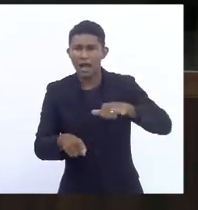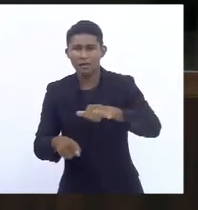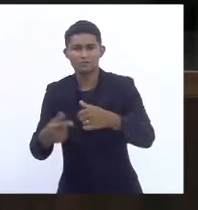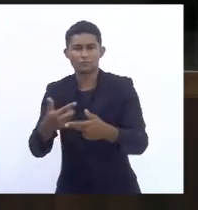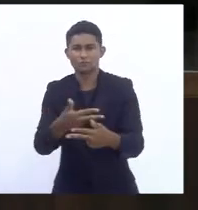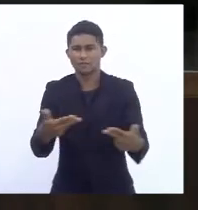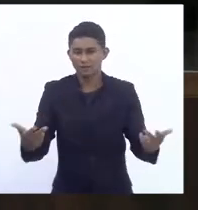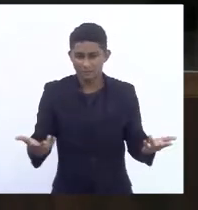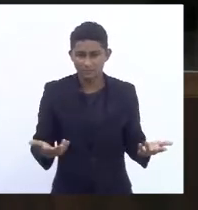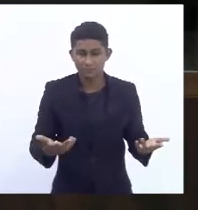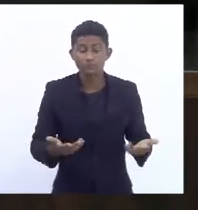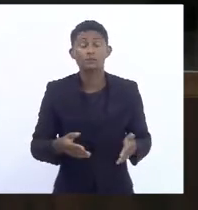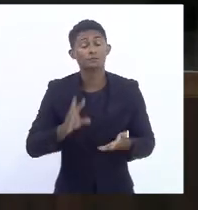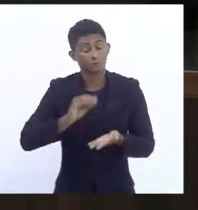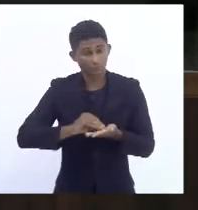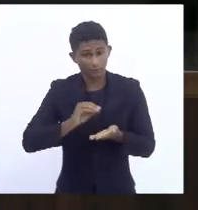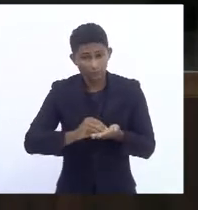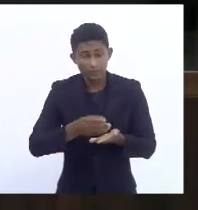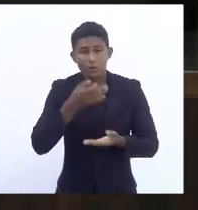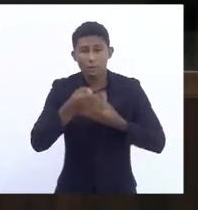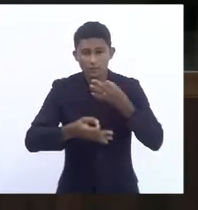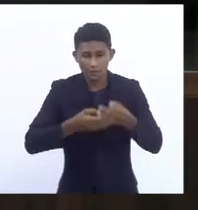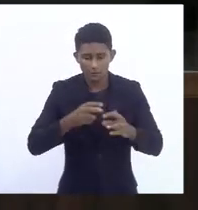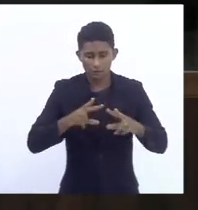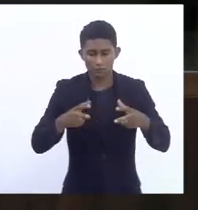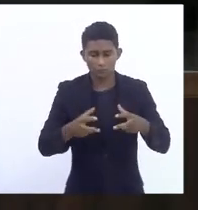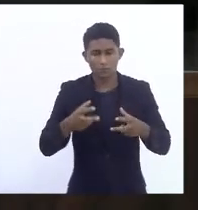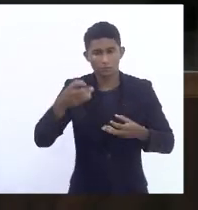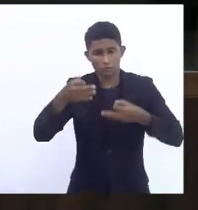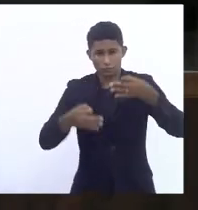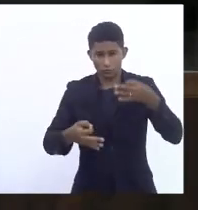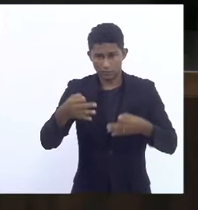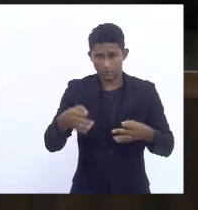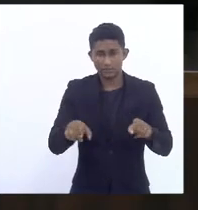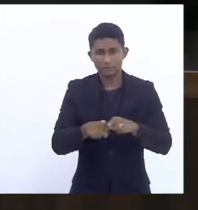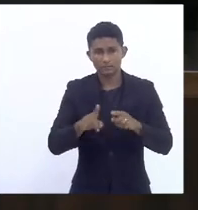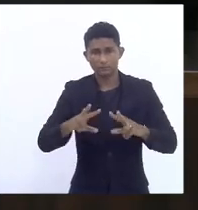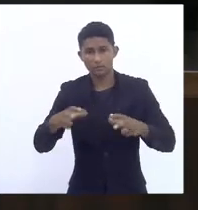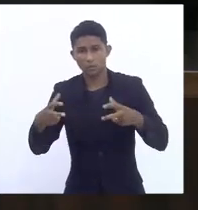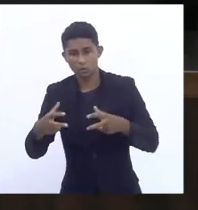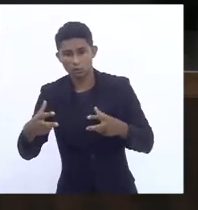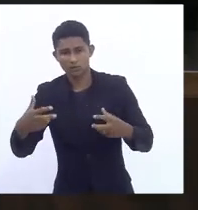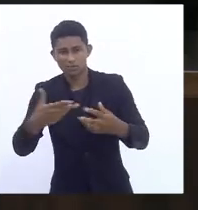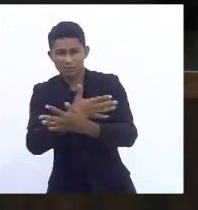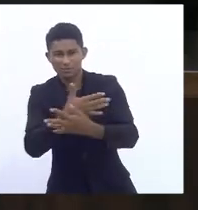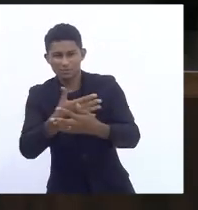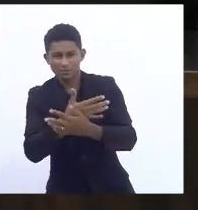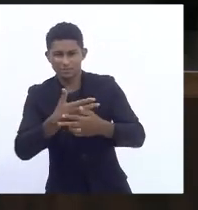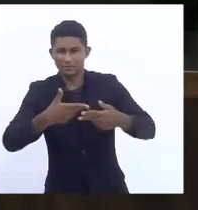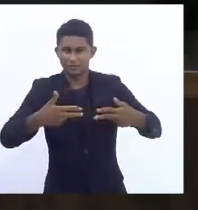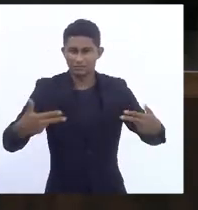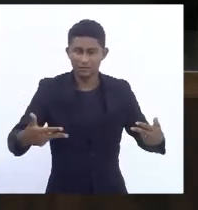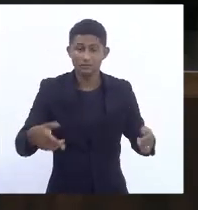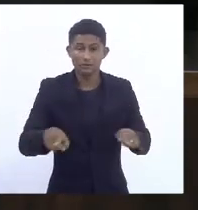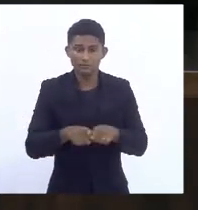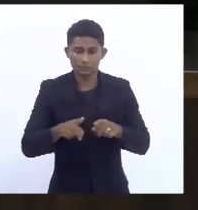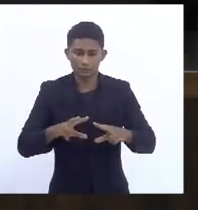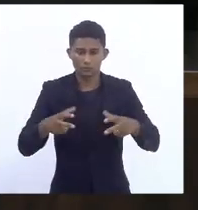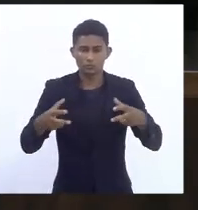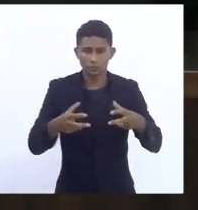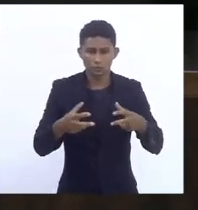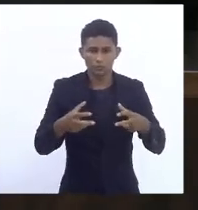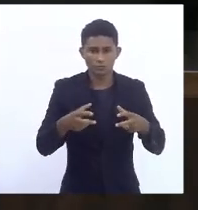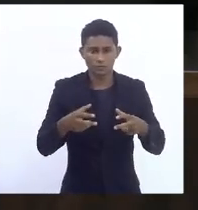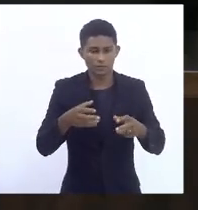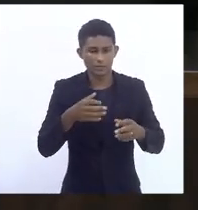Pendendo de pareceres das comissões de Constituição e Justiça, de Assuntos Municipais, de Desenvolvimento